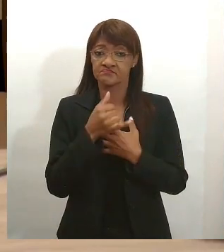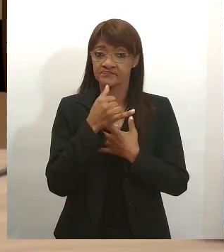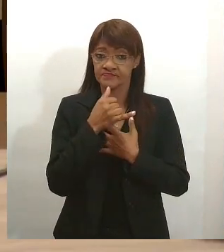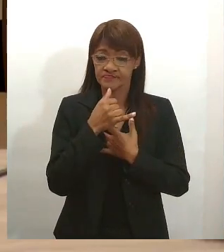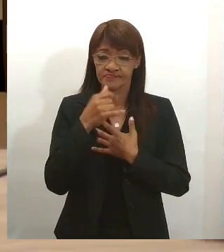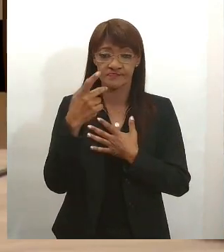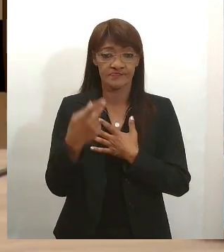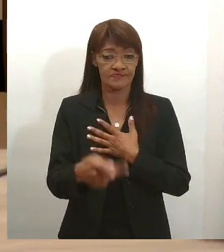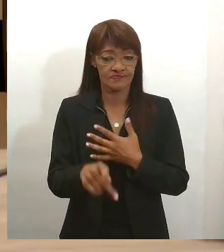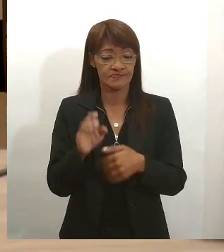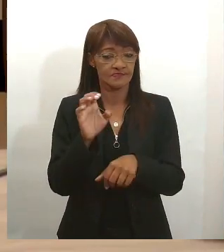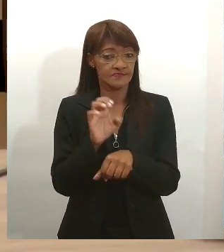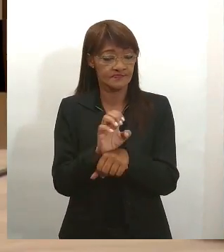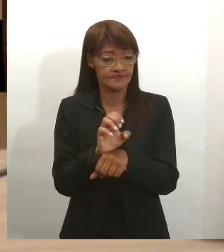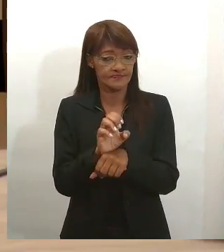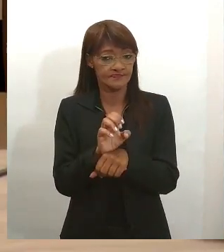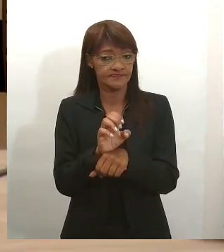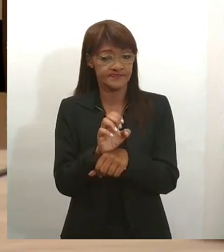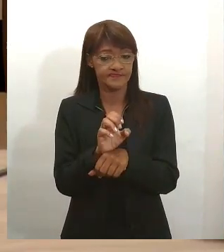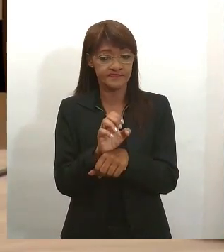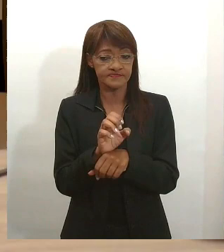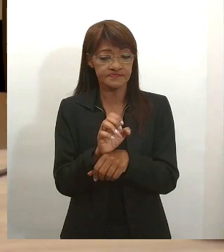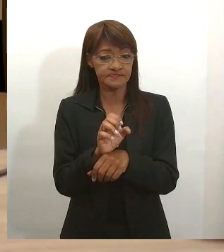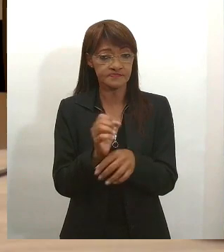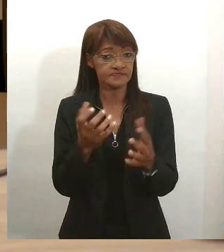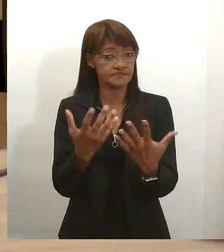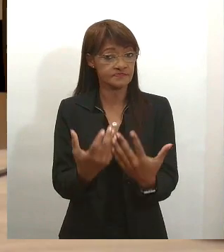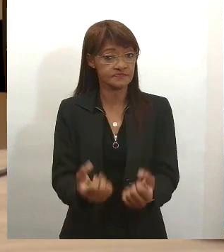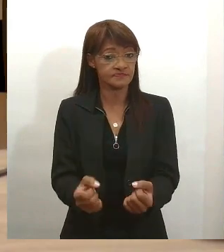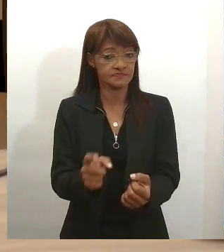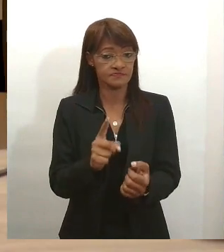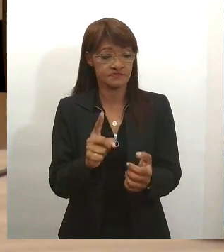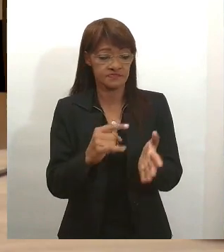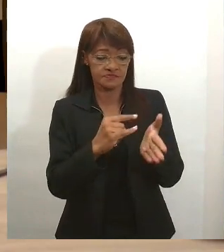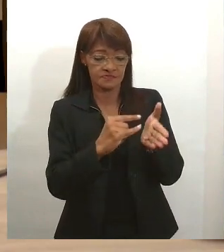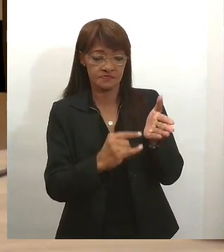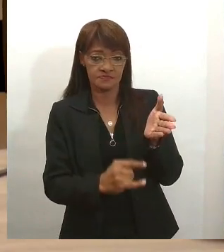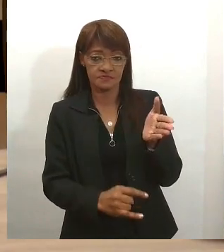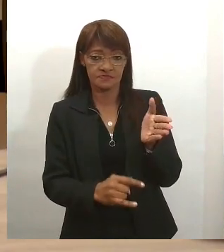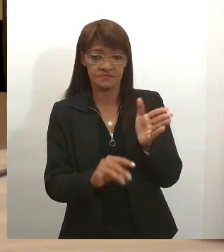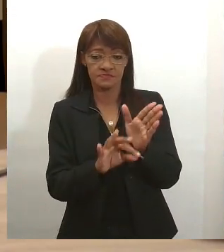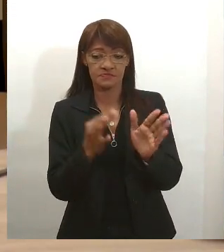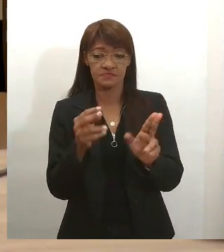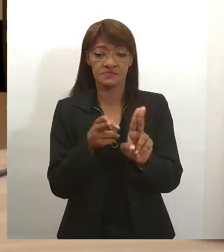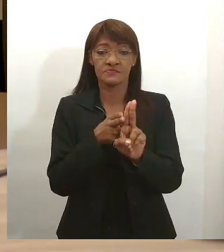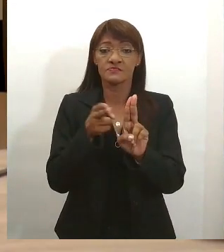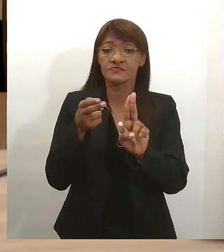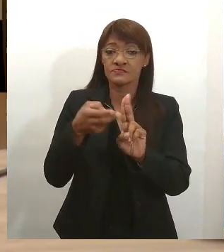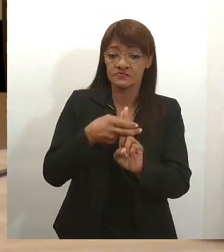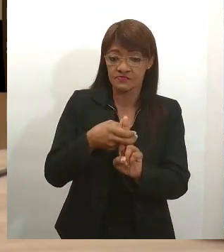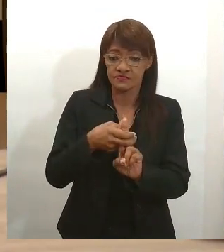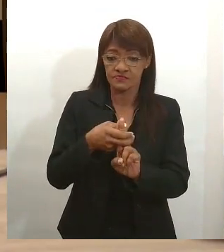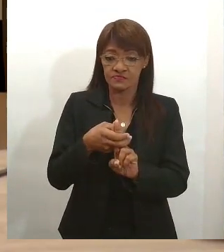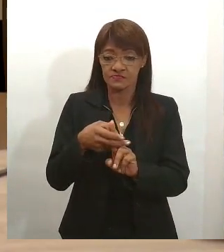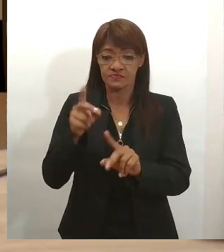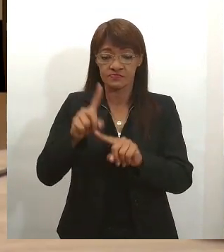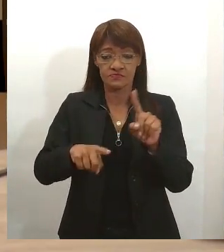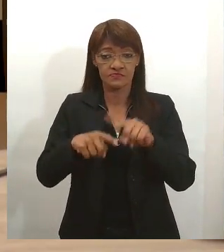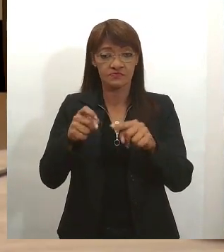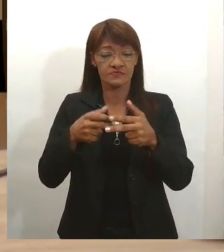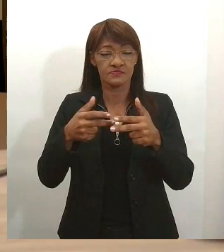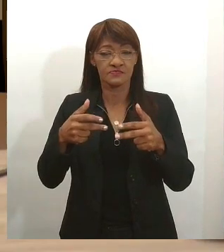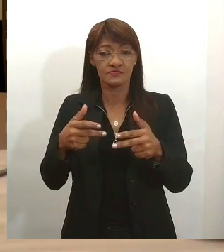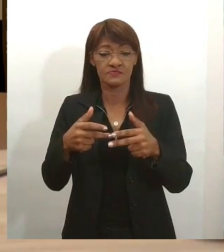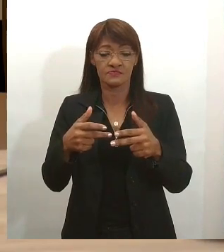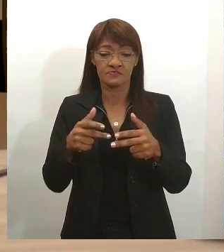nega um credenciamento do SUS, de um equipamento de saúde que é referência no Brasil, porque